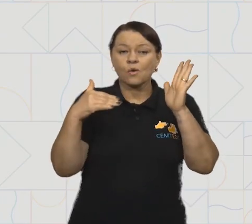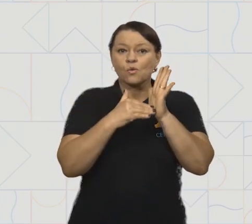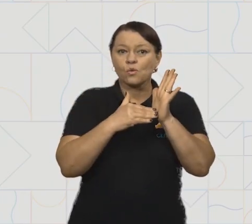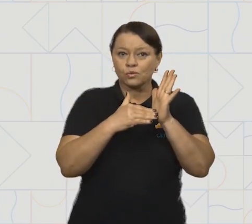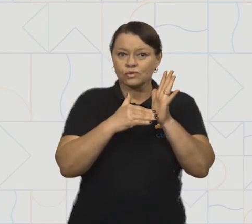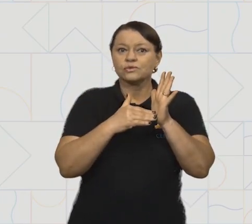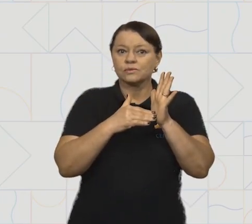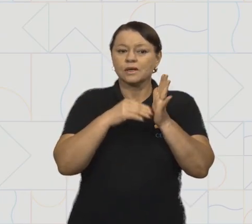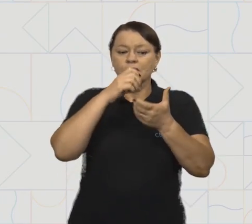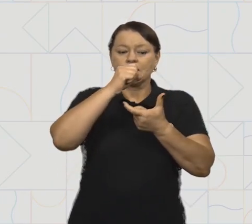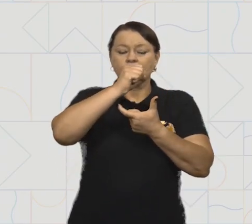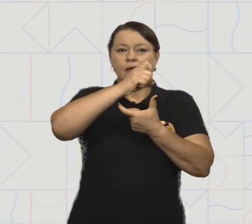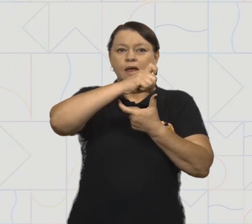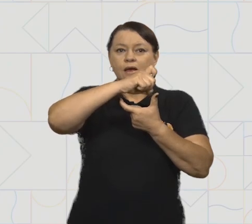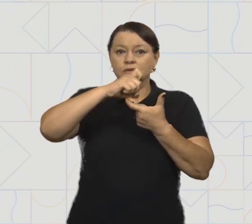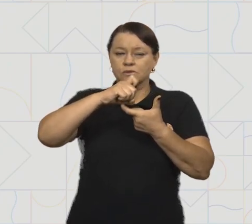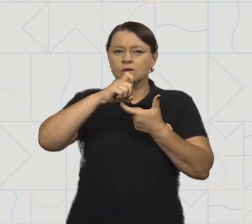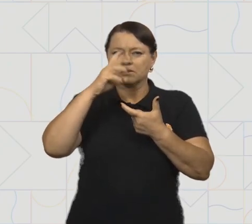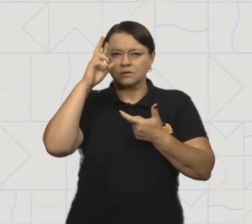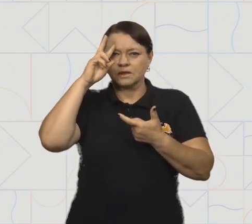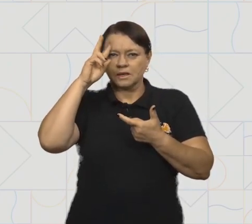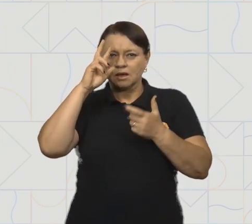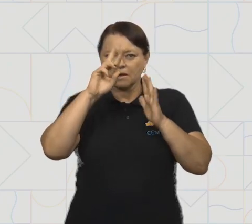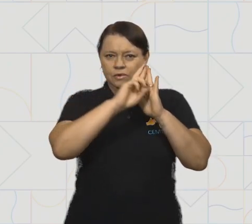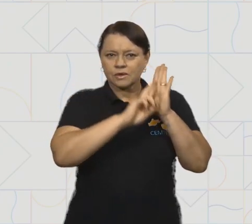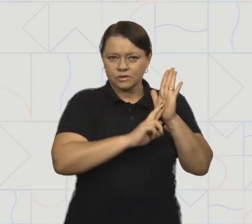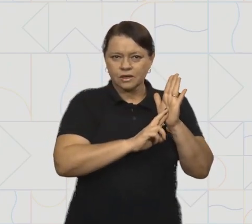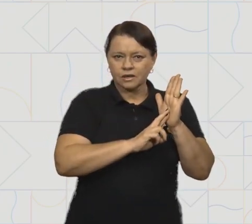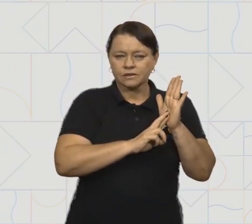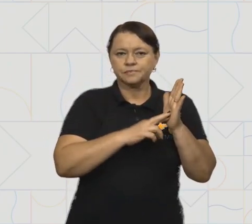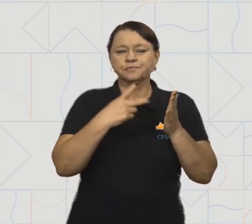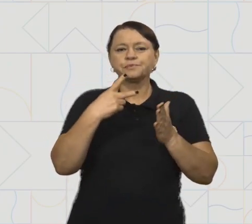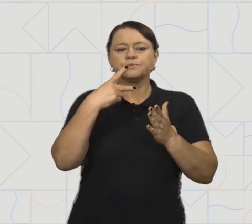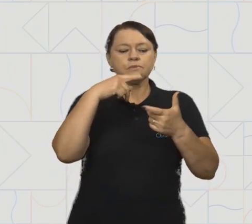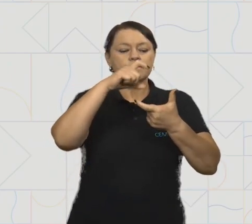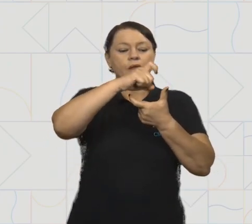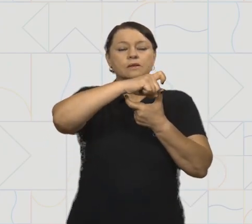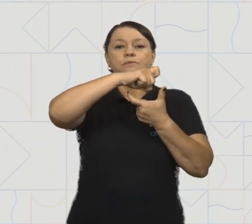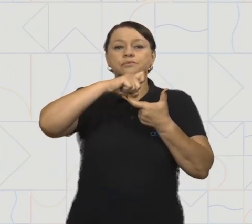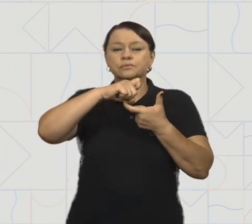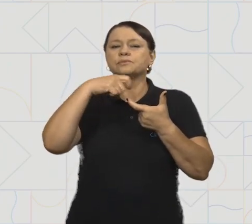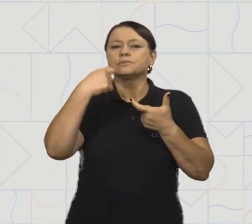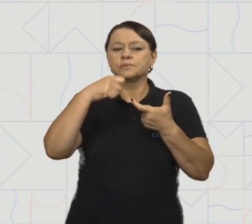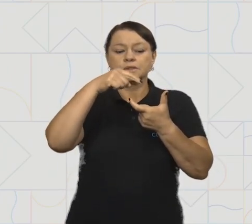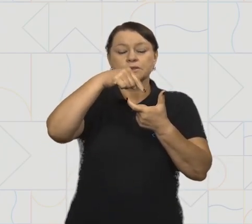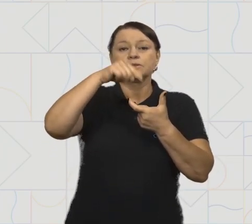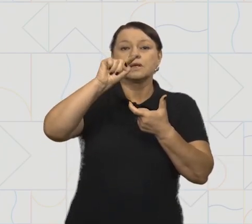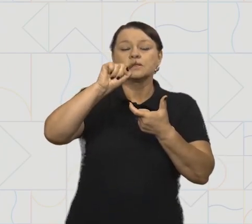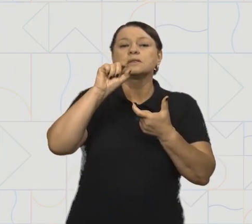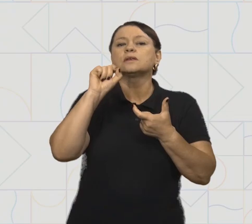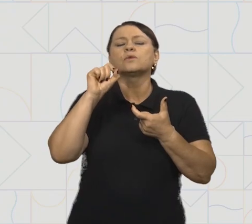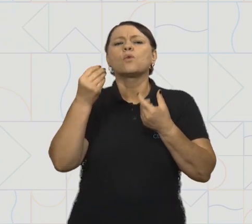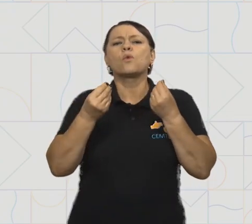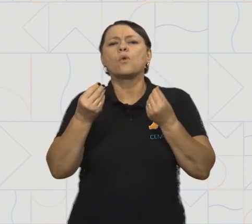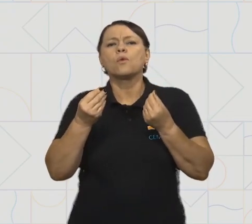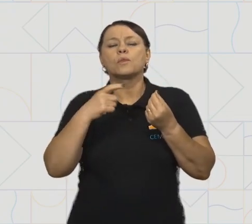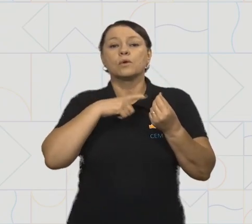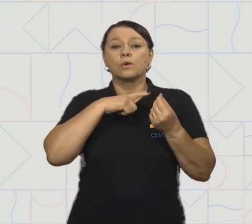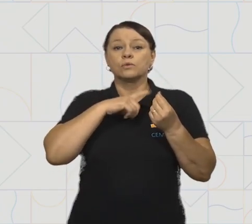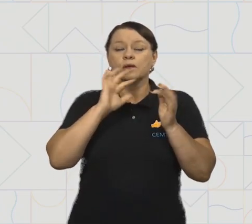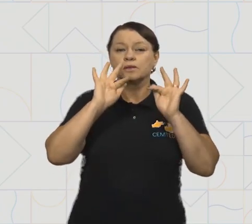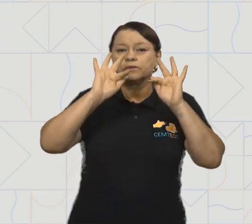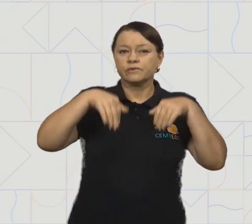com as, es, os e em e ens. Fácil esta também,